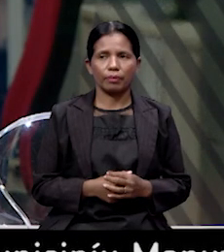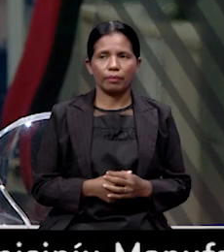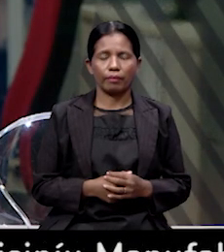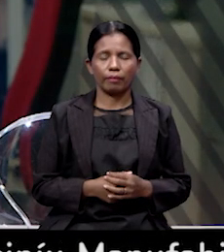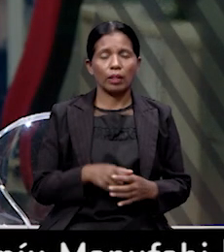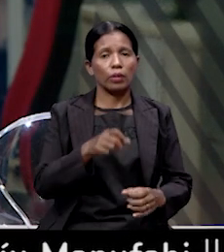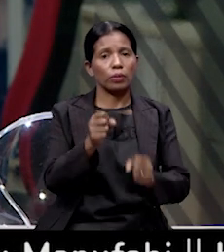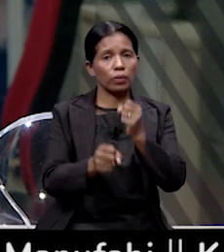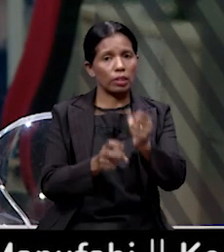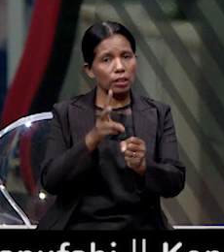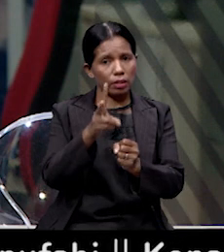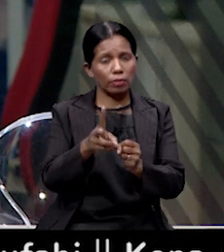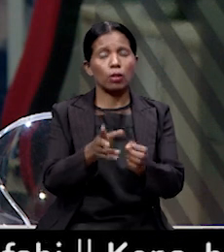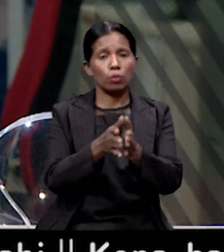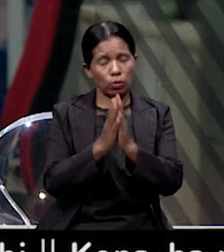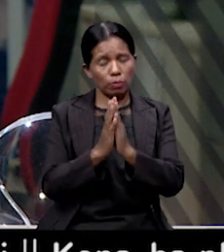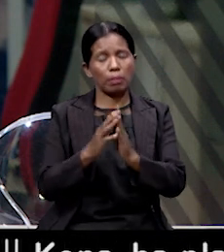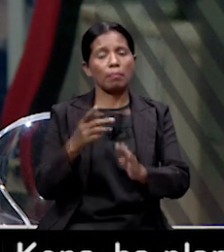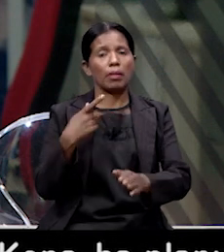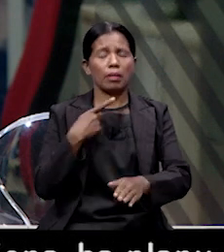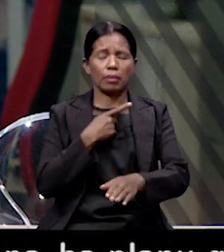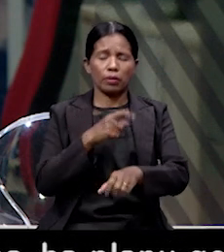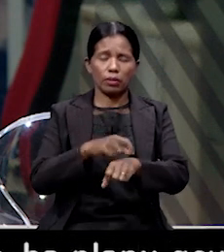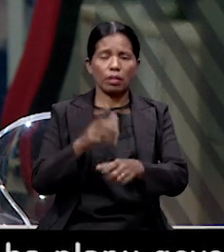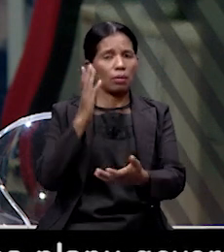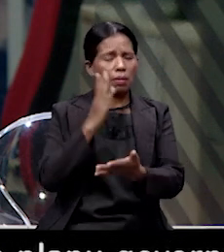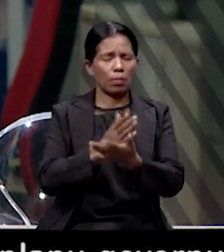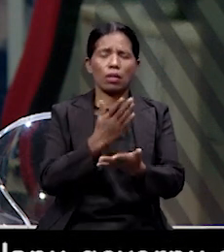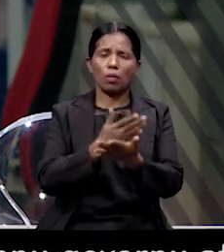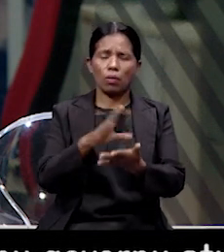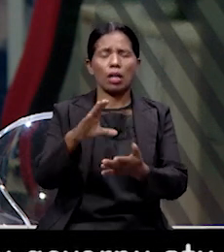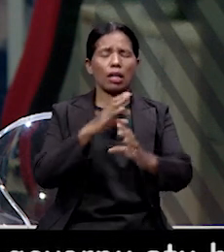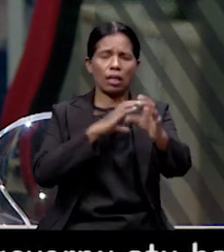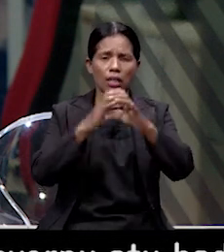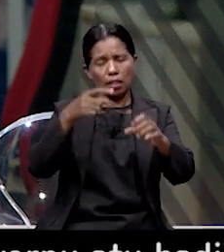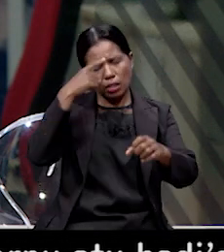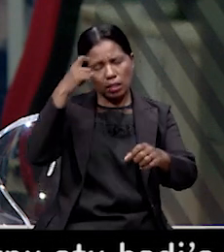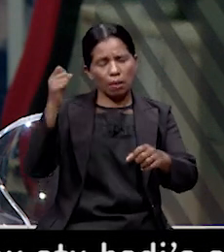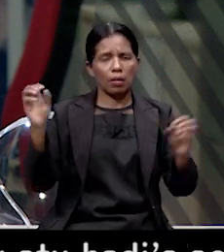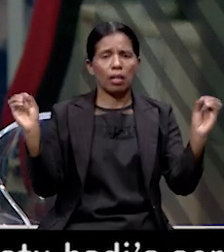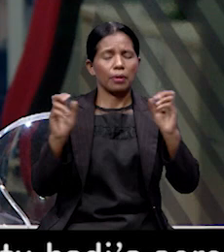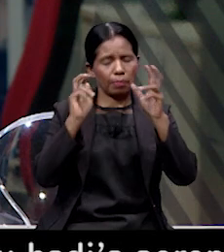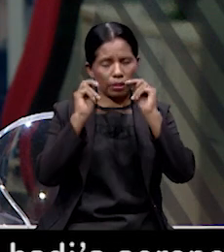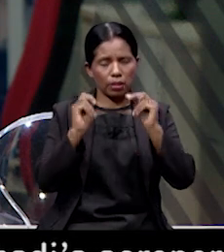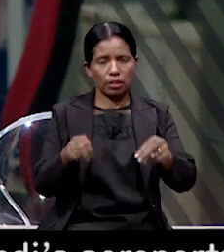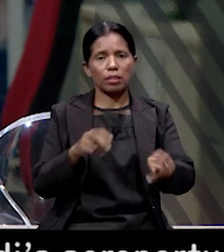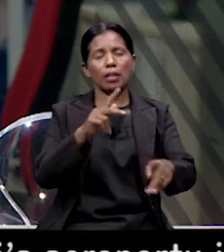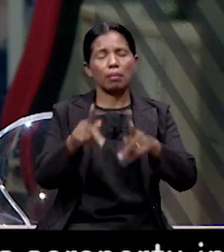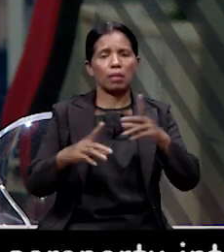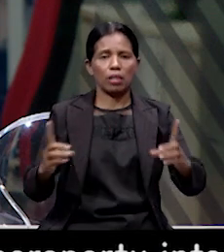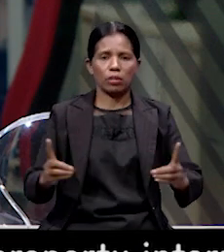Sociedade Civil, o seu Parlamento Nacional, a torrapara só sacareta, também lá os necessidade de be povo enfrenta.